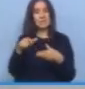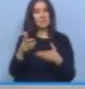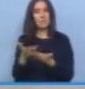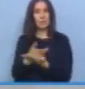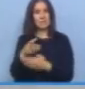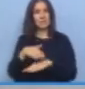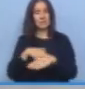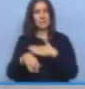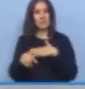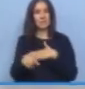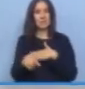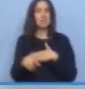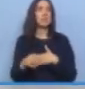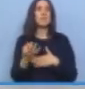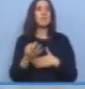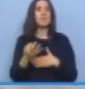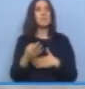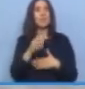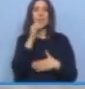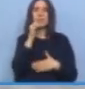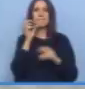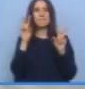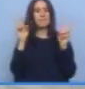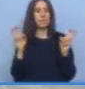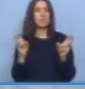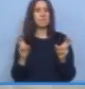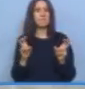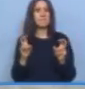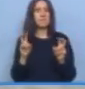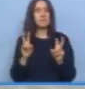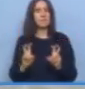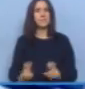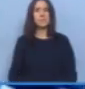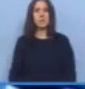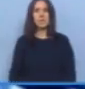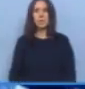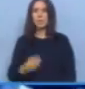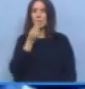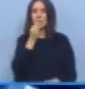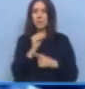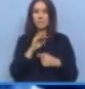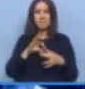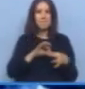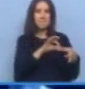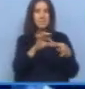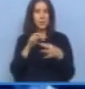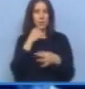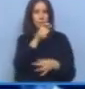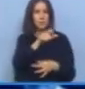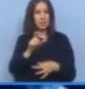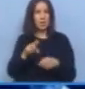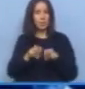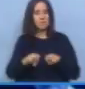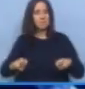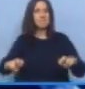pão. E, portanto, vai andar sempre à volta desta Ou seja, o alimento une bastante as pessoas, é isso. Sim. Quando as pessoas se sentam à